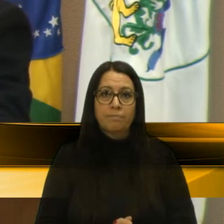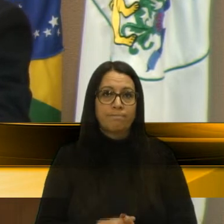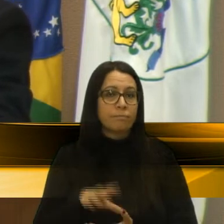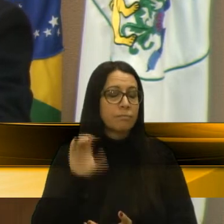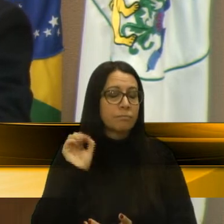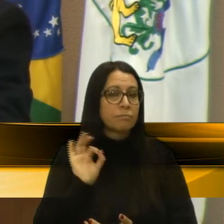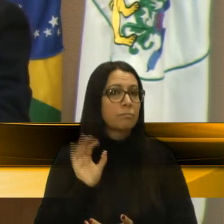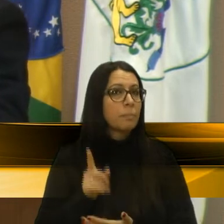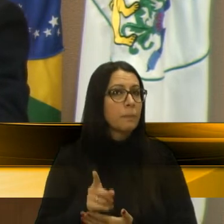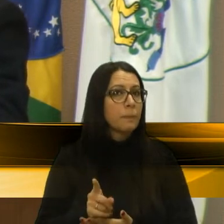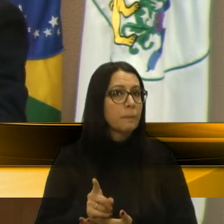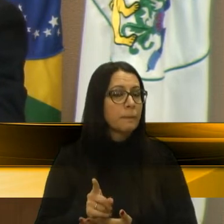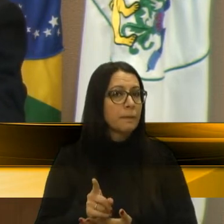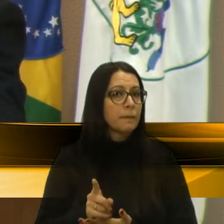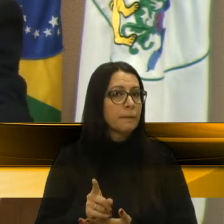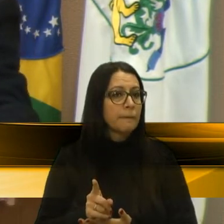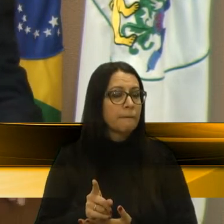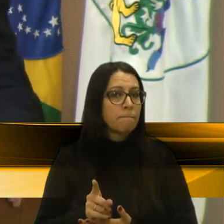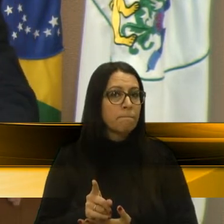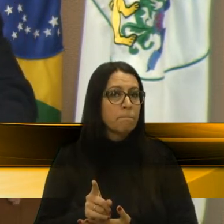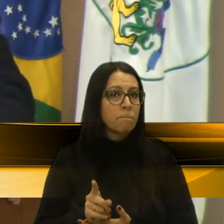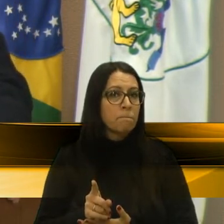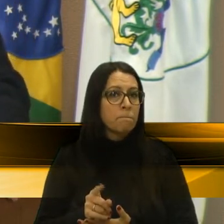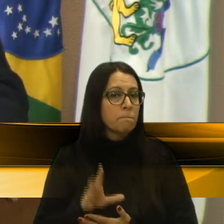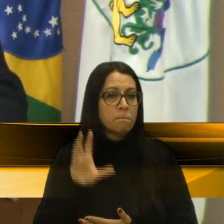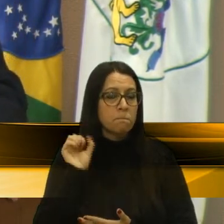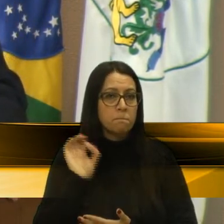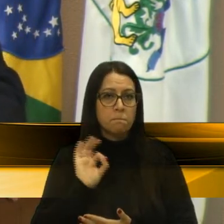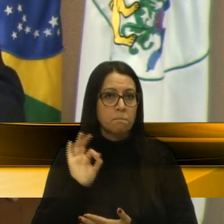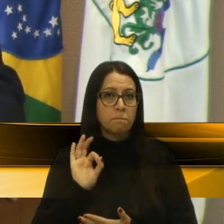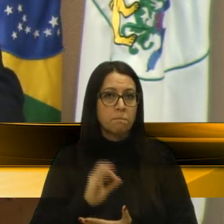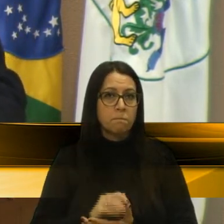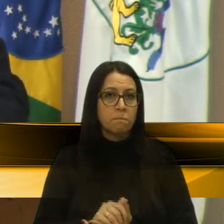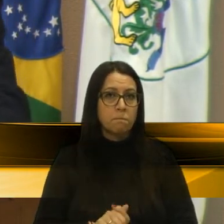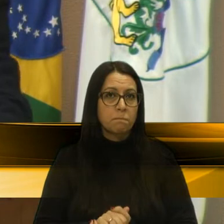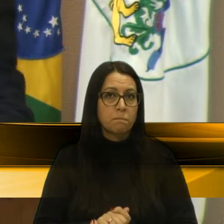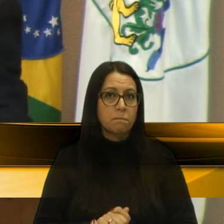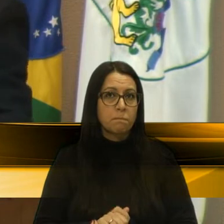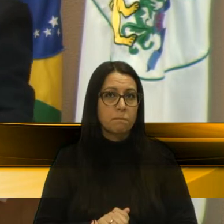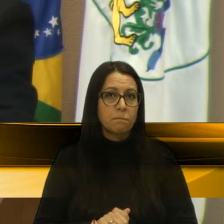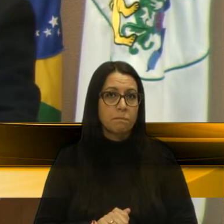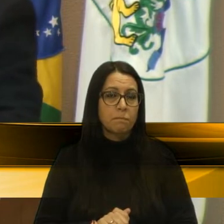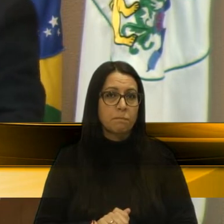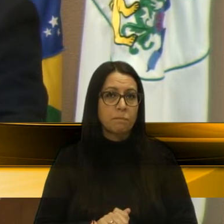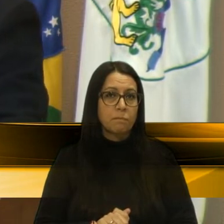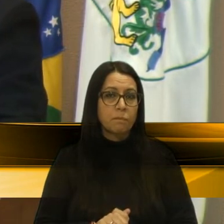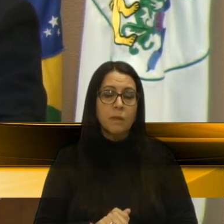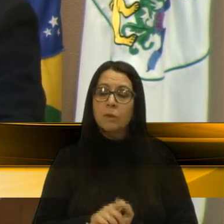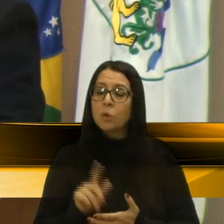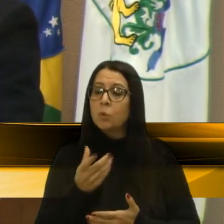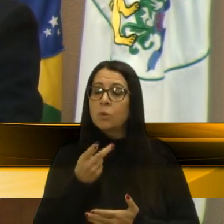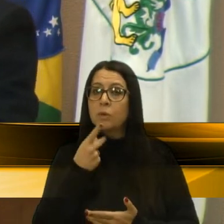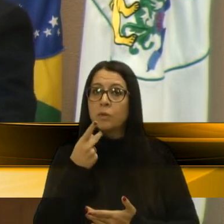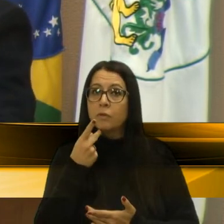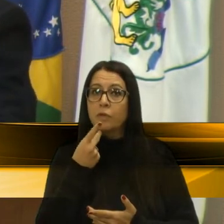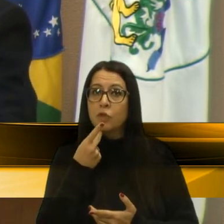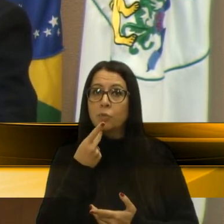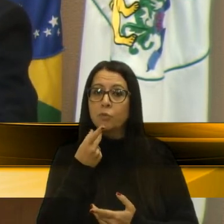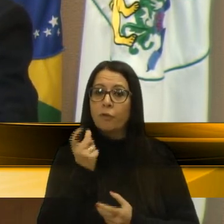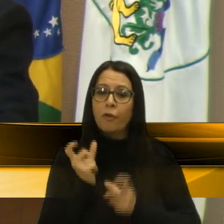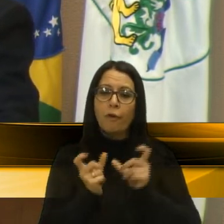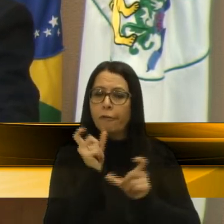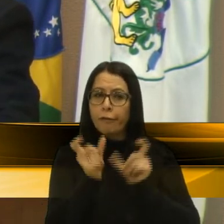frente, de desmando, de descaso, né? Porque esse governo está numa rota suicida.